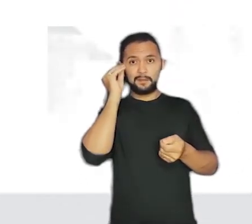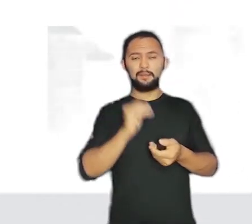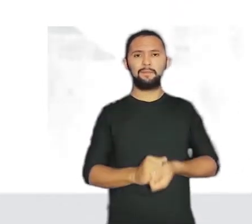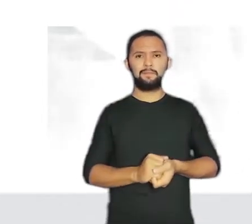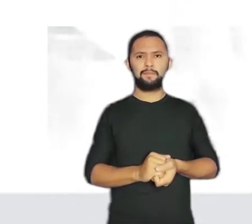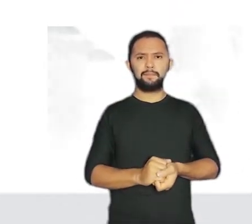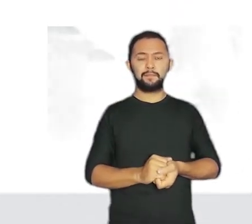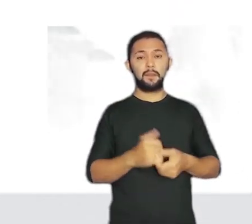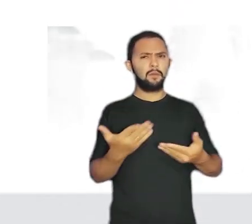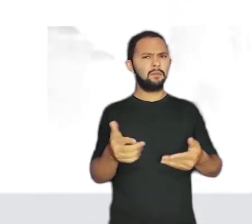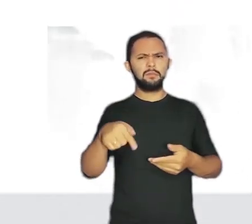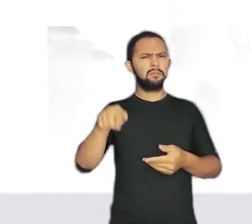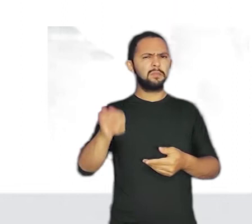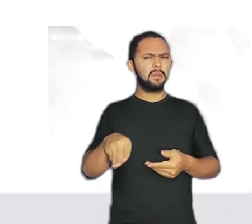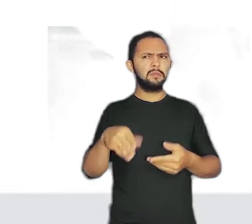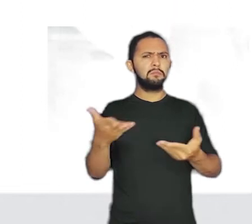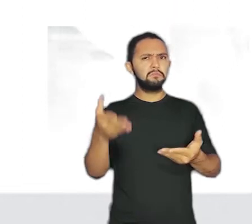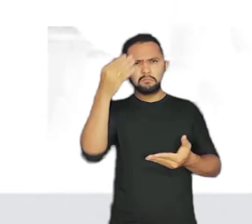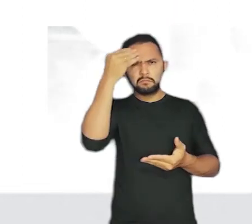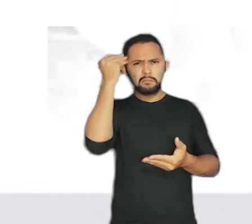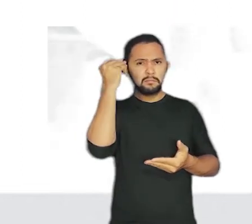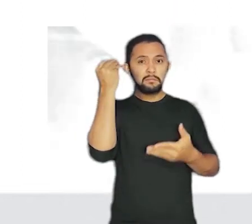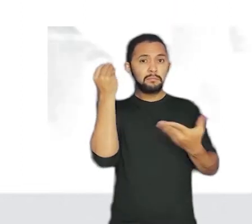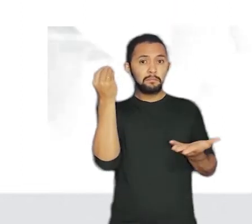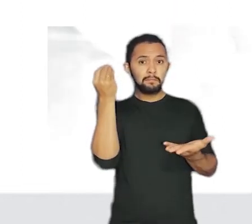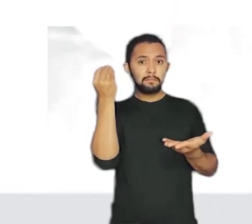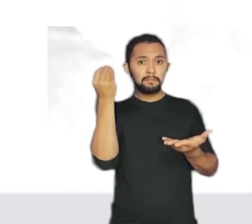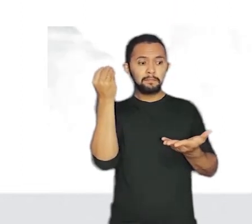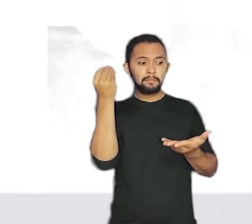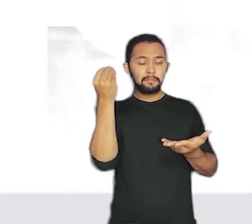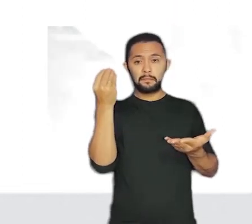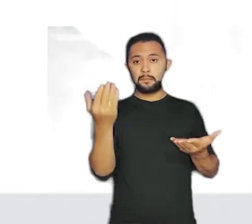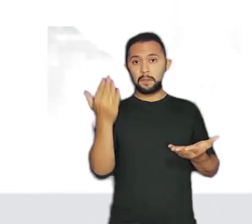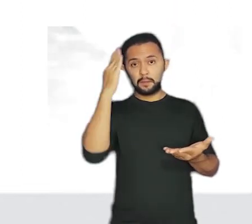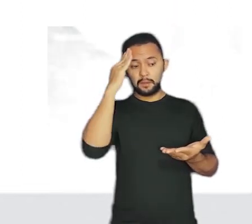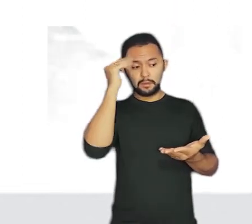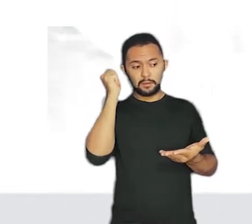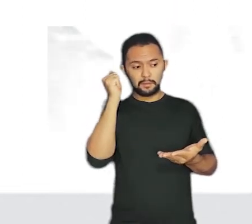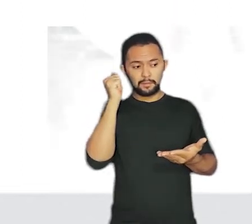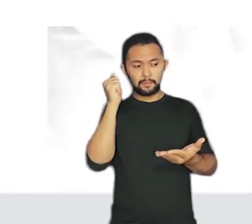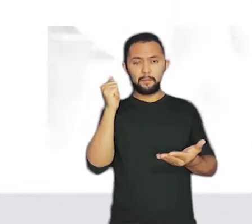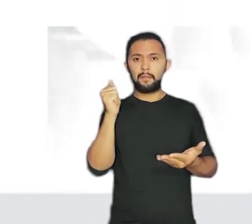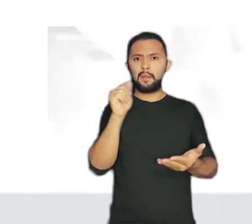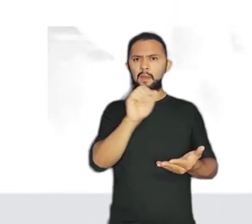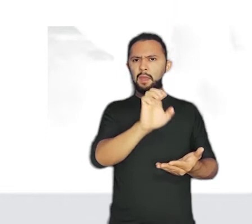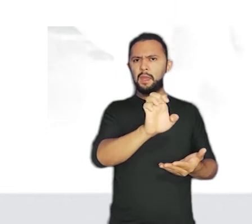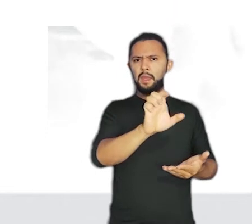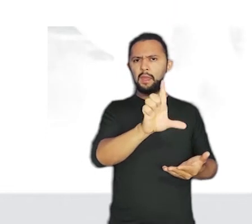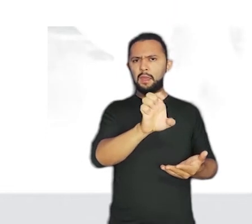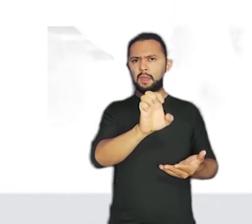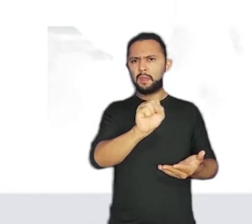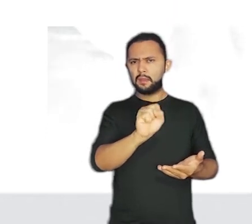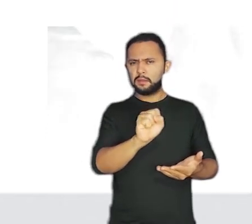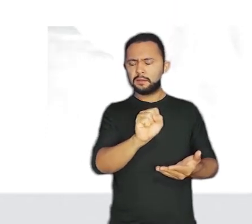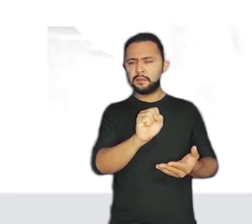trancar a porta. Quem foi que esqueceu, pessoal? Dá para dizer quem foi que esqueceu? Ah, professor, eu posso dizer que foram eles